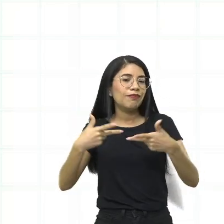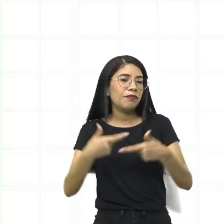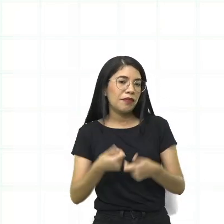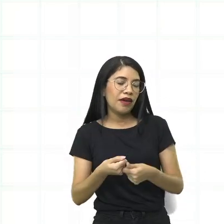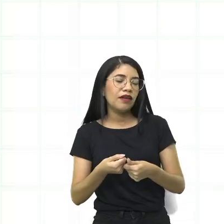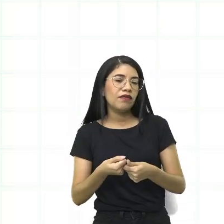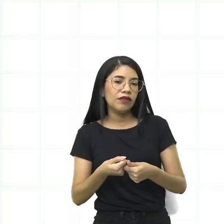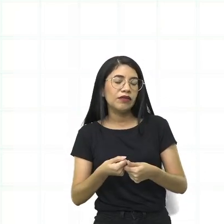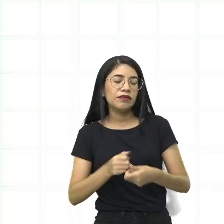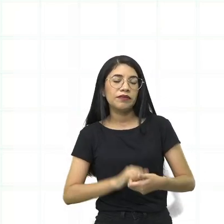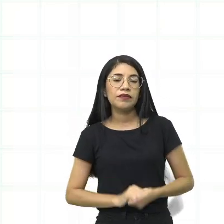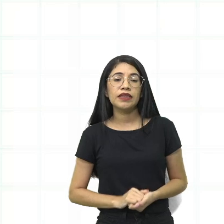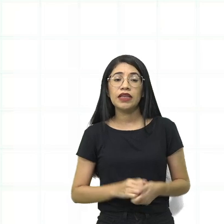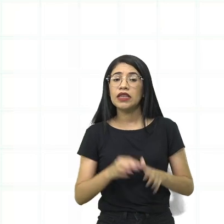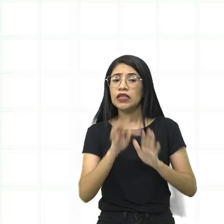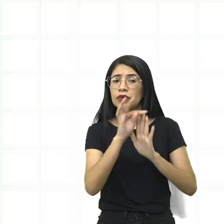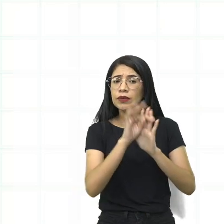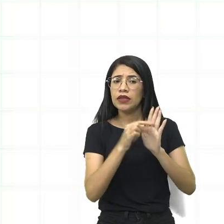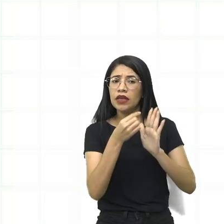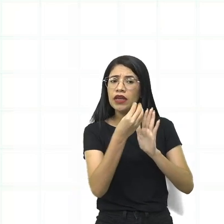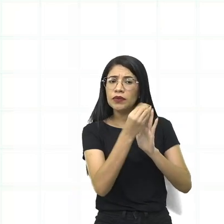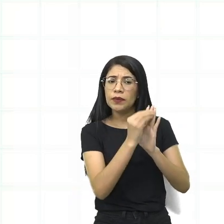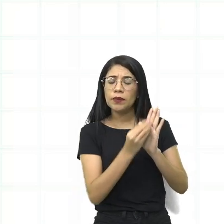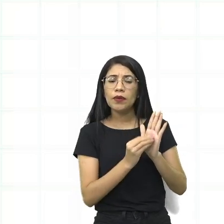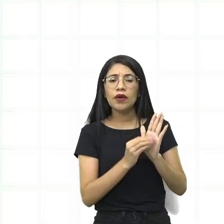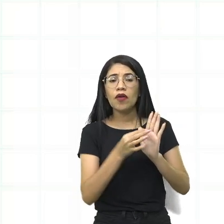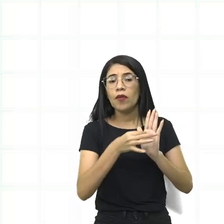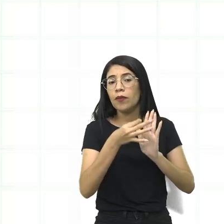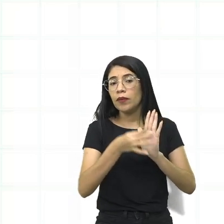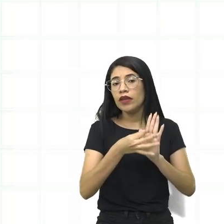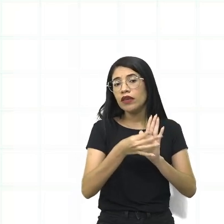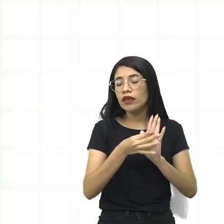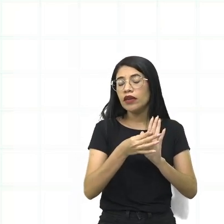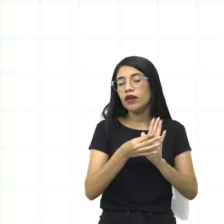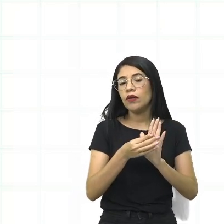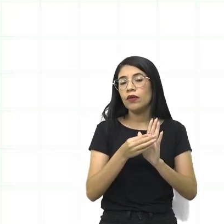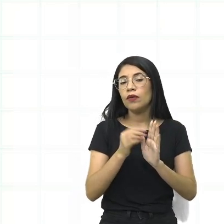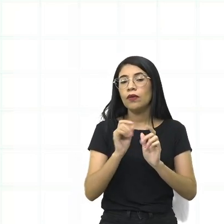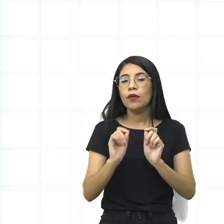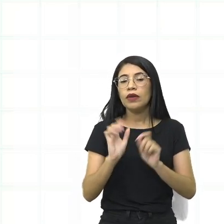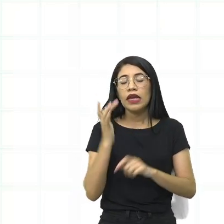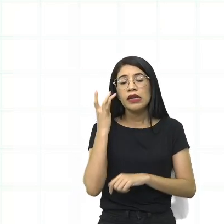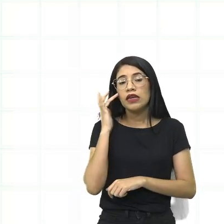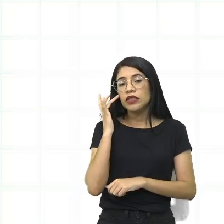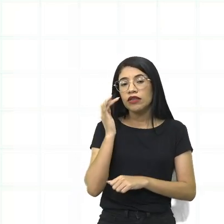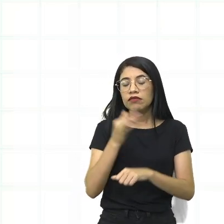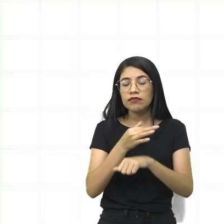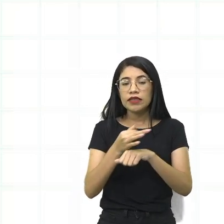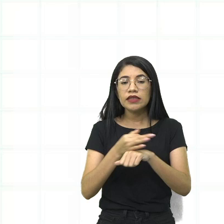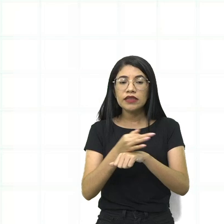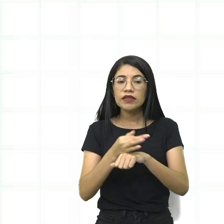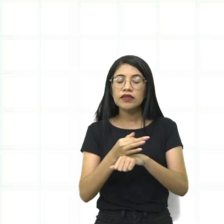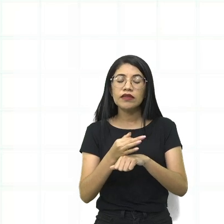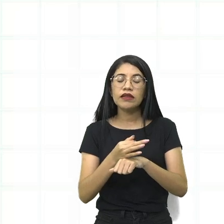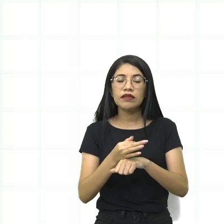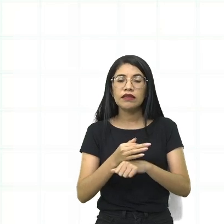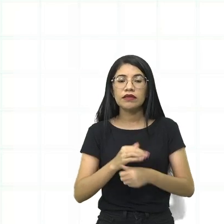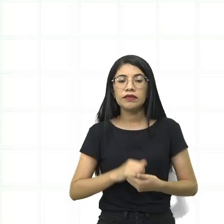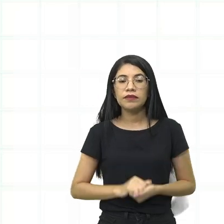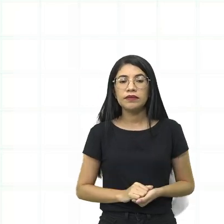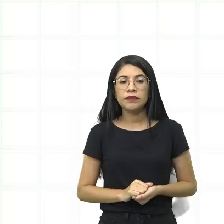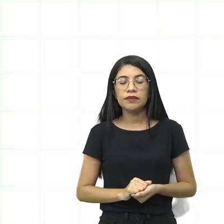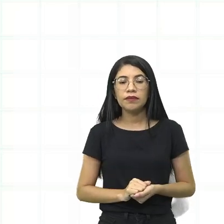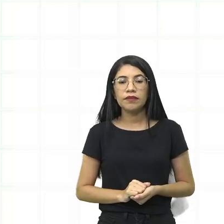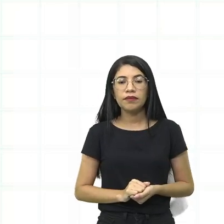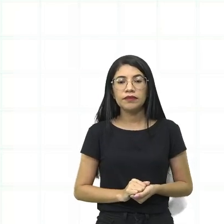Ele já diz ali, né, que ele já coloca a opinião dele, o ponto de vista dele, né, o entendimento pessoal que ele tem